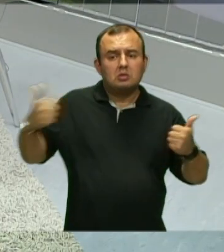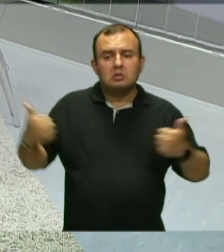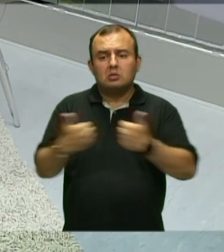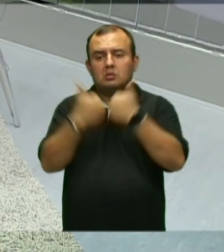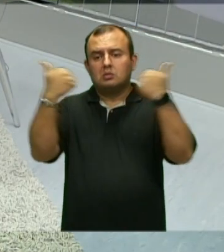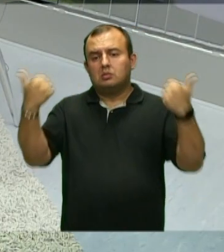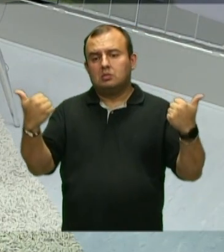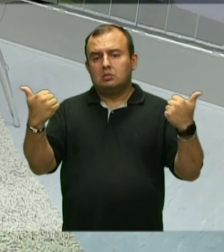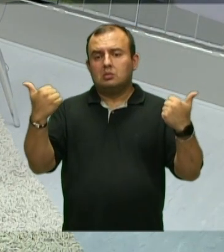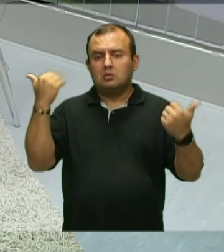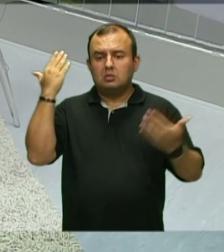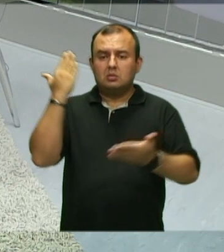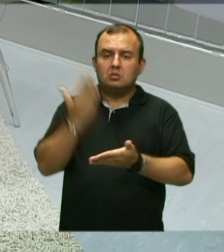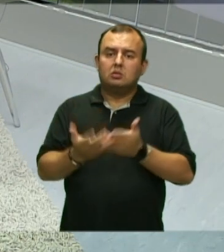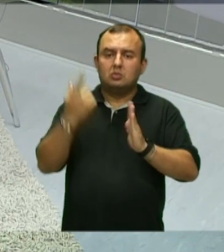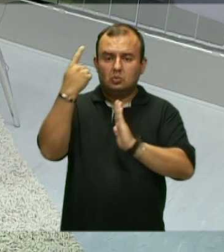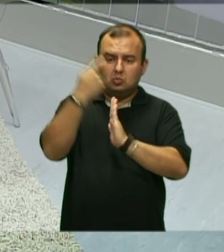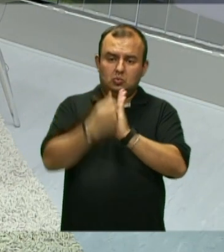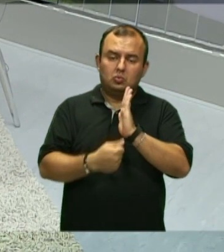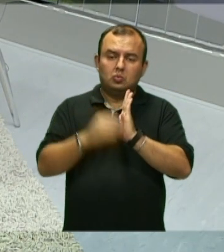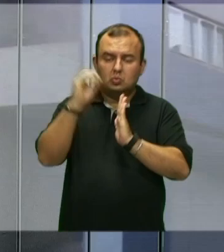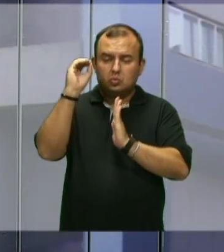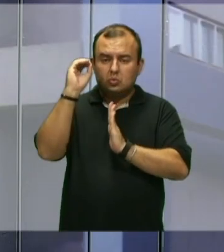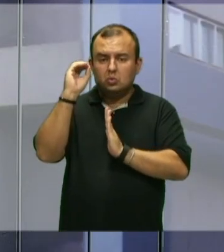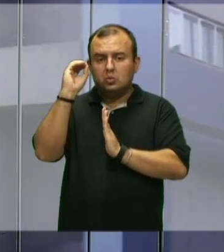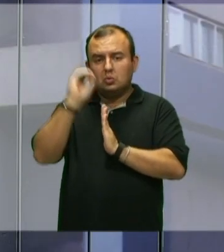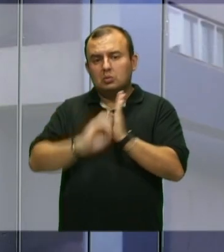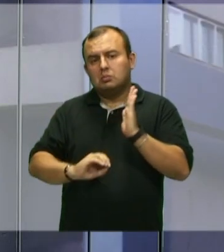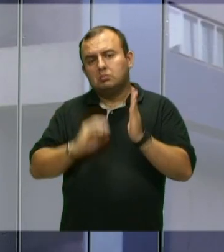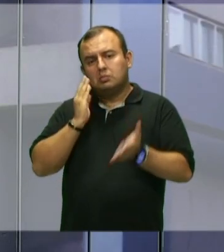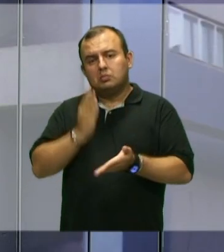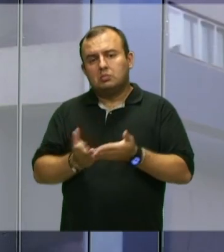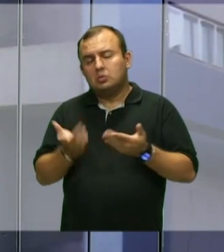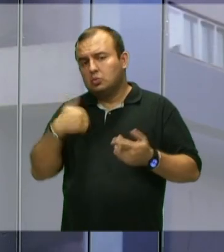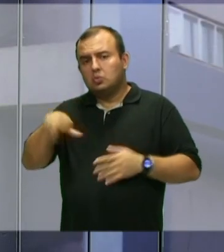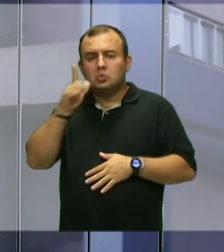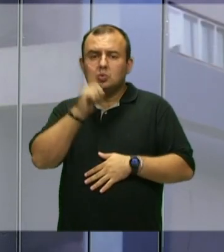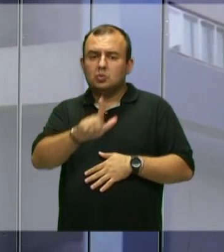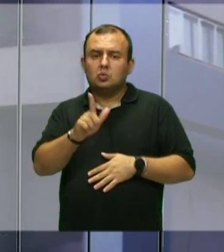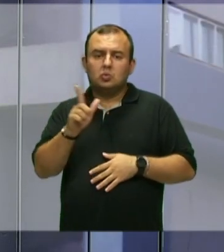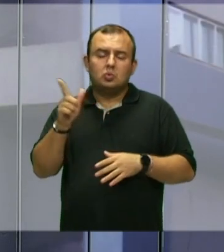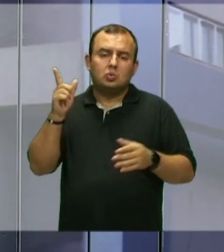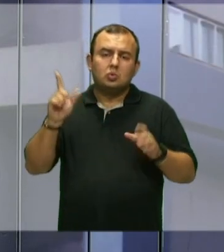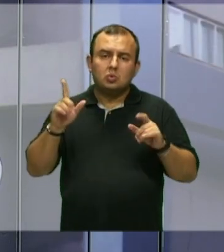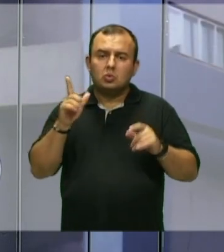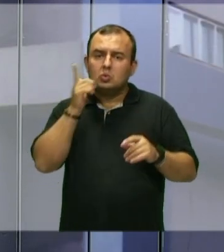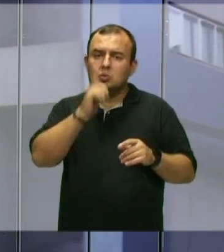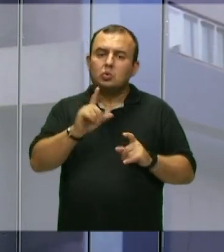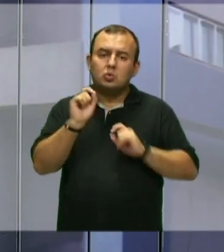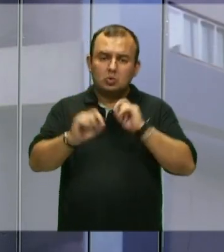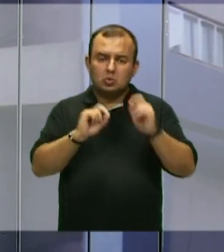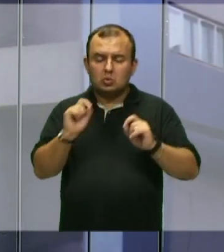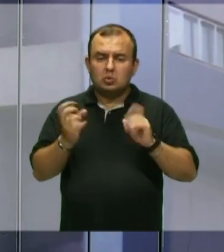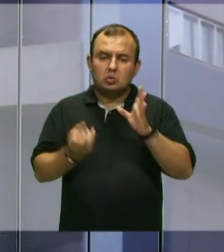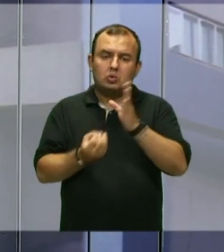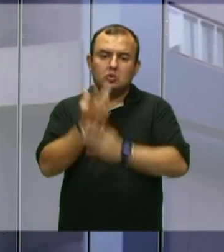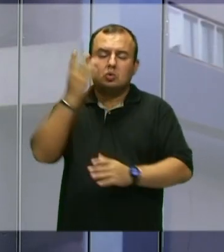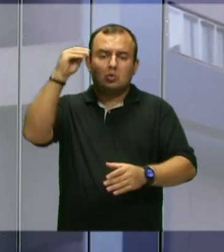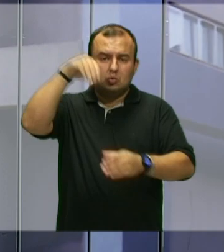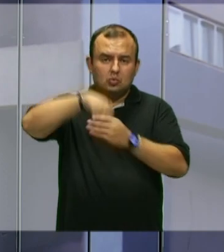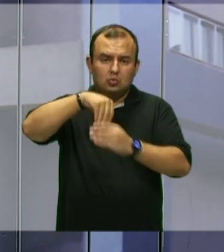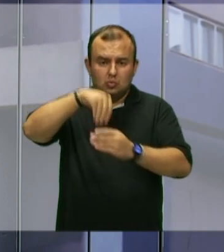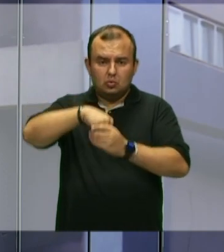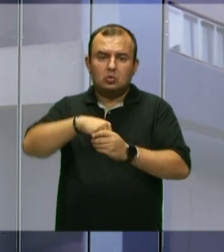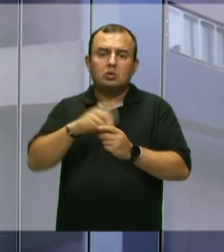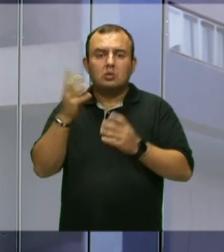marejada foi uma delas, foi uma suplementação orçamentária que veio para cá e nós não conseguimos ganhar corpo e criar a maioria dos votos para que a